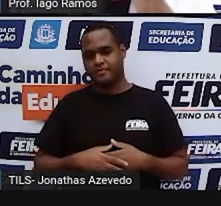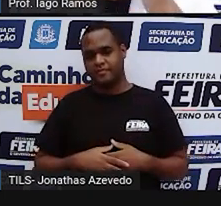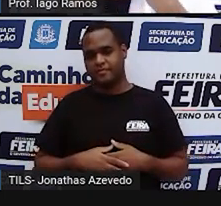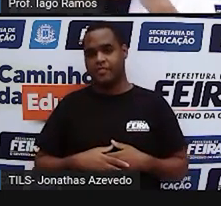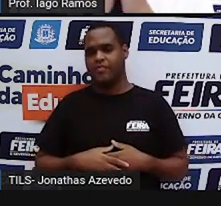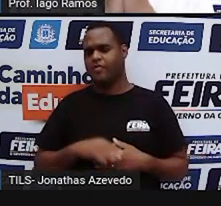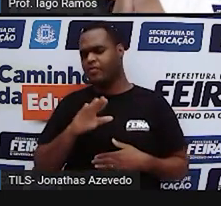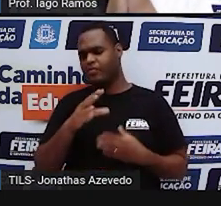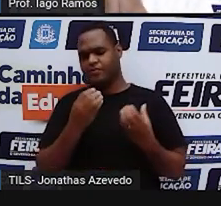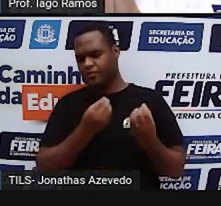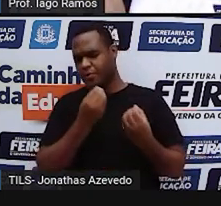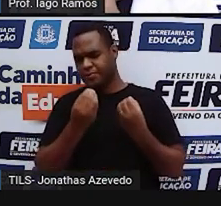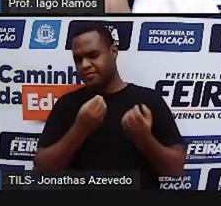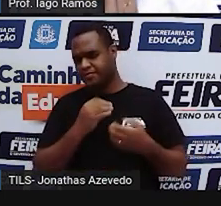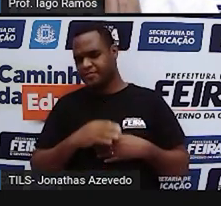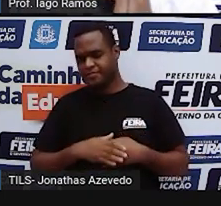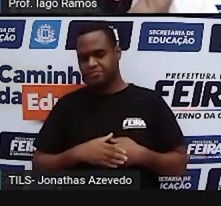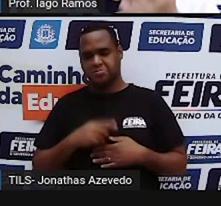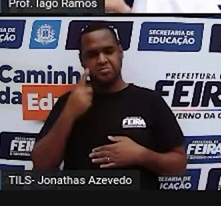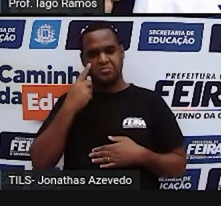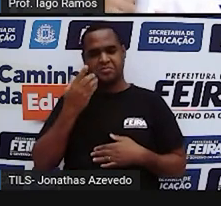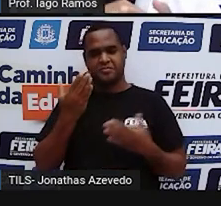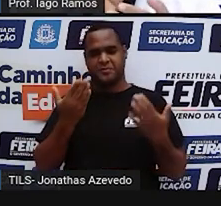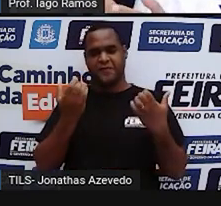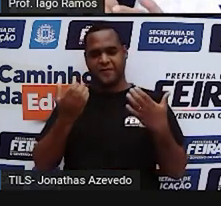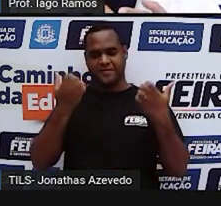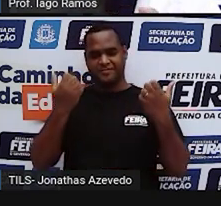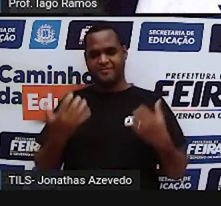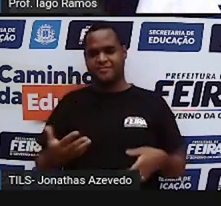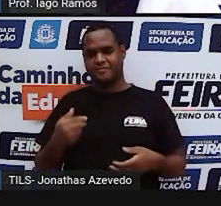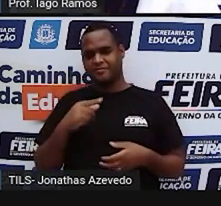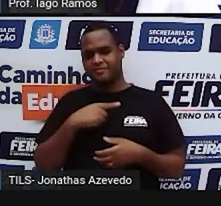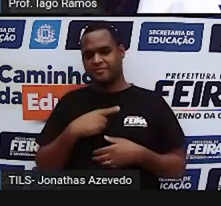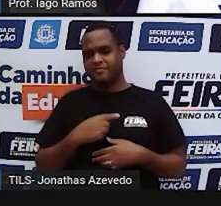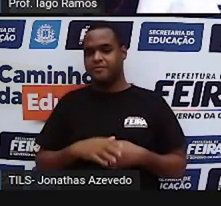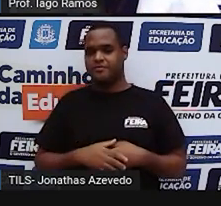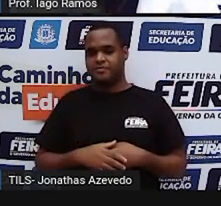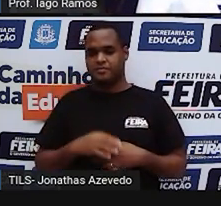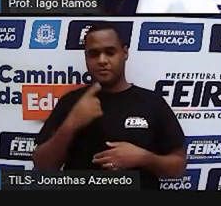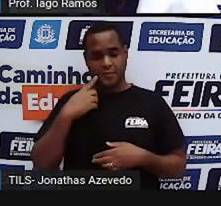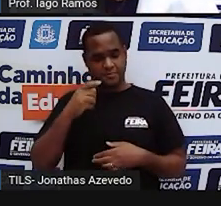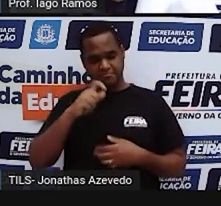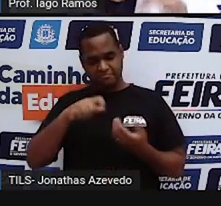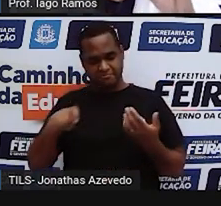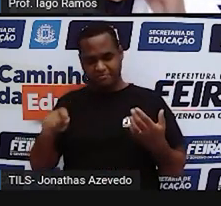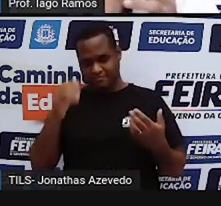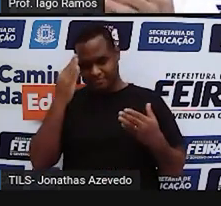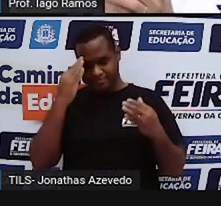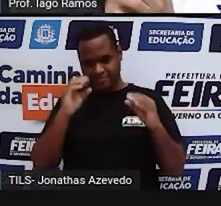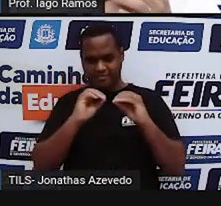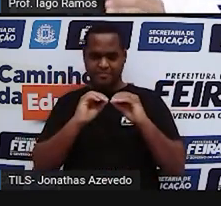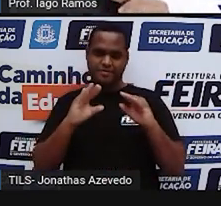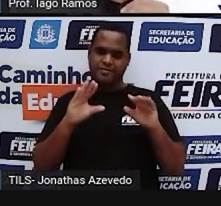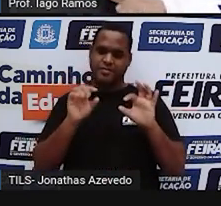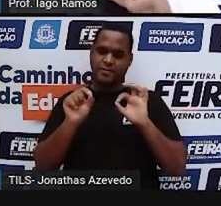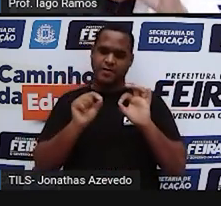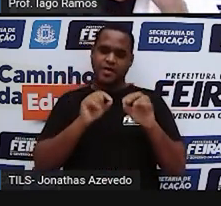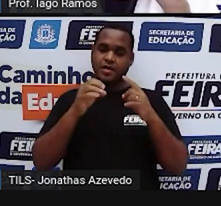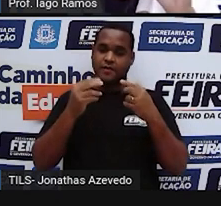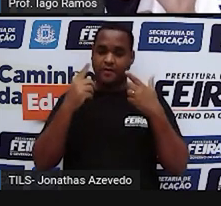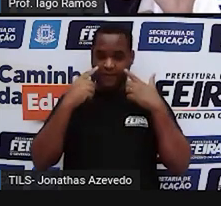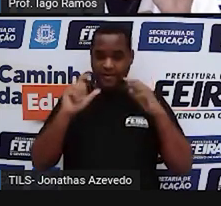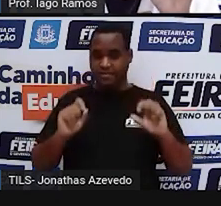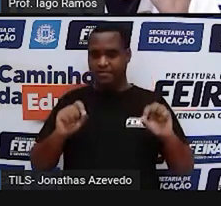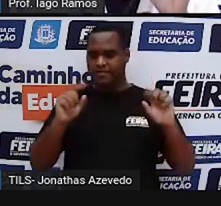professor vem agora comigo o que a gente vai rascunhar isso certo a gente vai fazer isso na